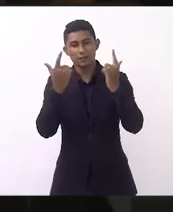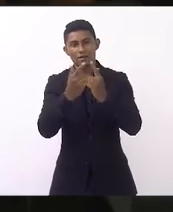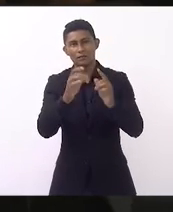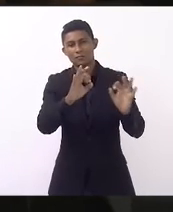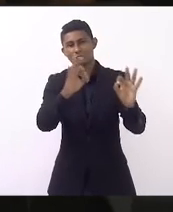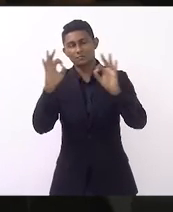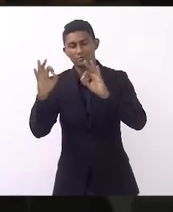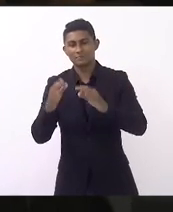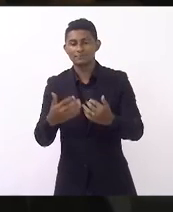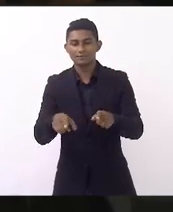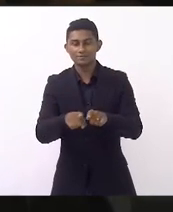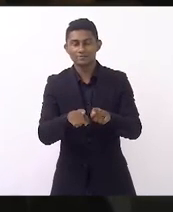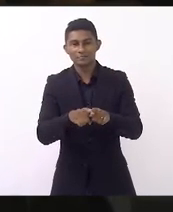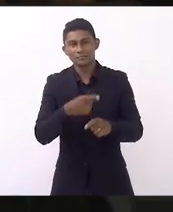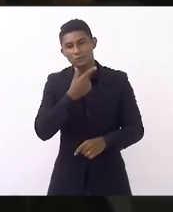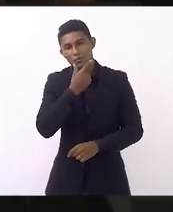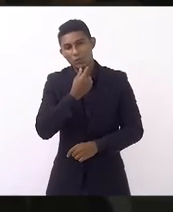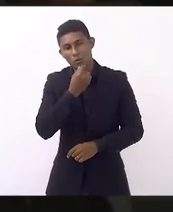cavaleiro,